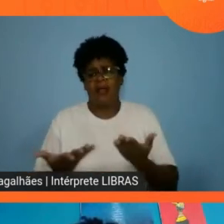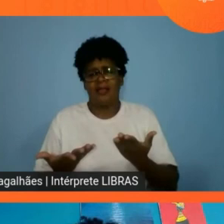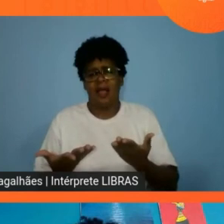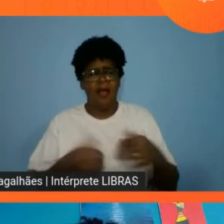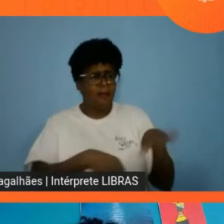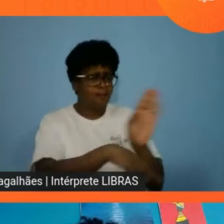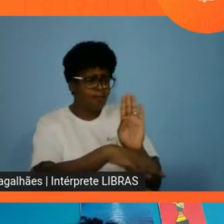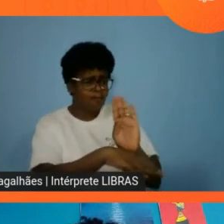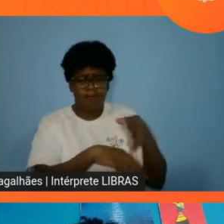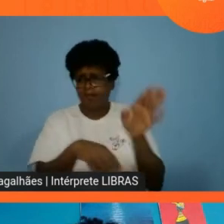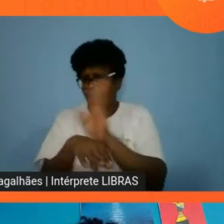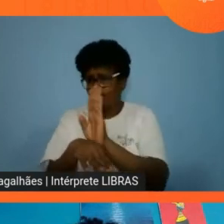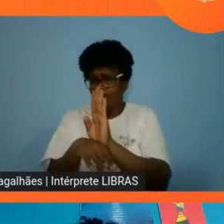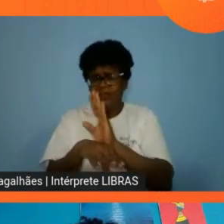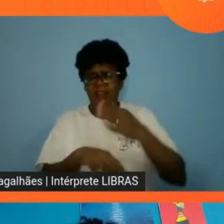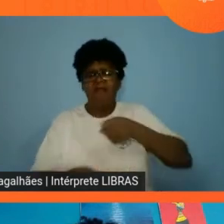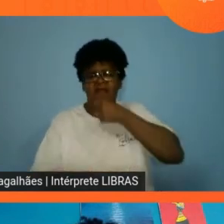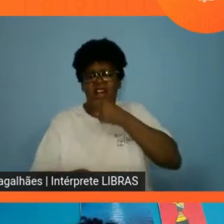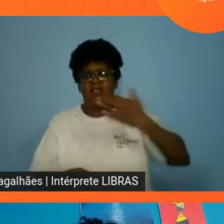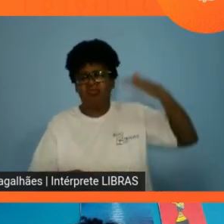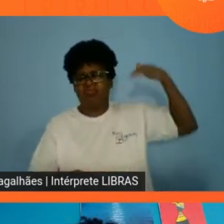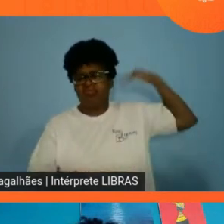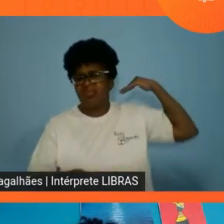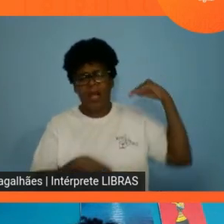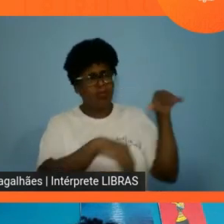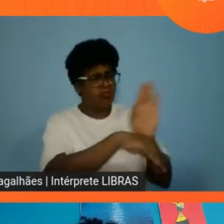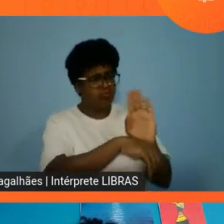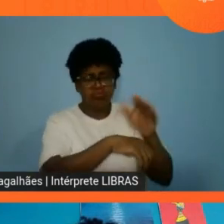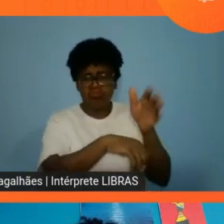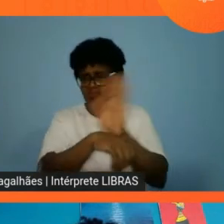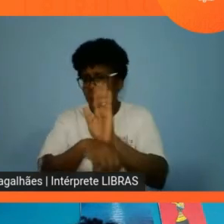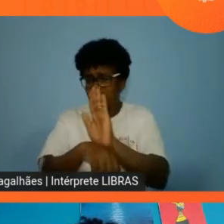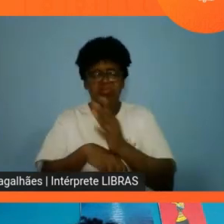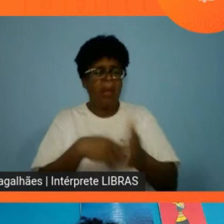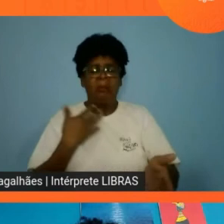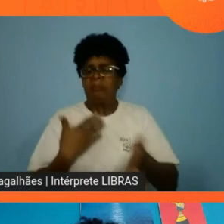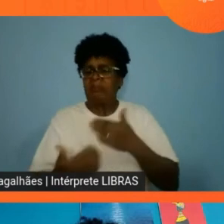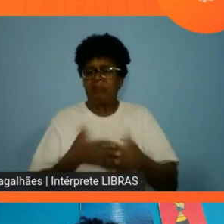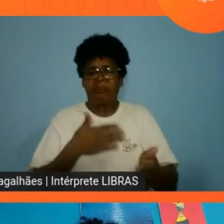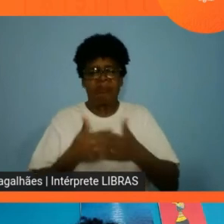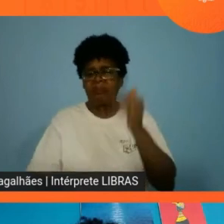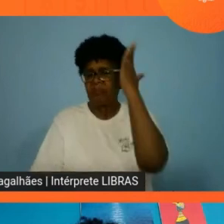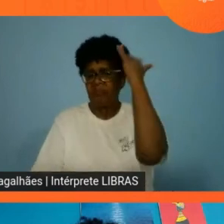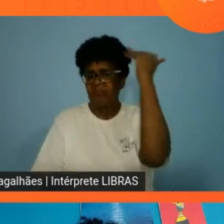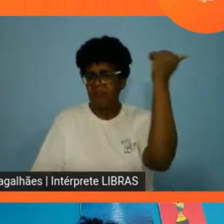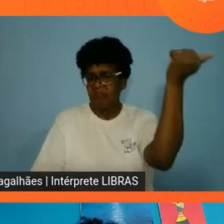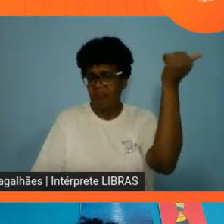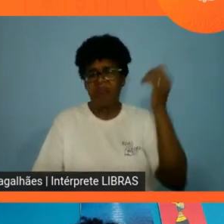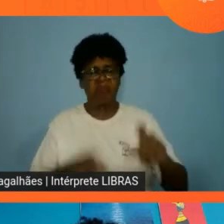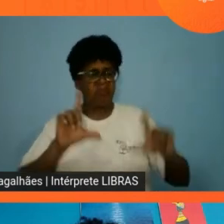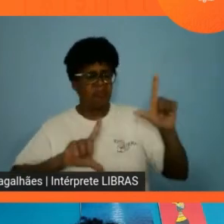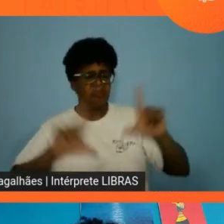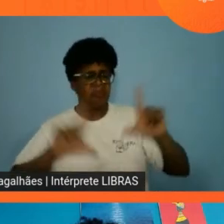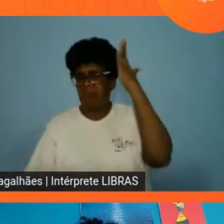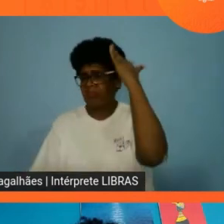filmes antigos e tal, e eu vejo que a maioria dos artistas, sejam eles escritores, poetas,